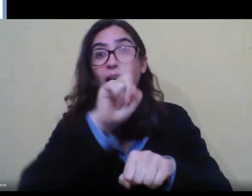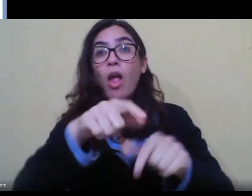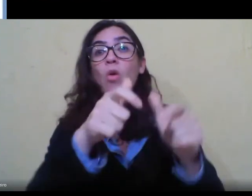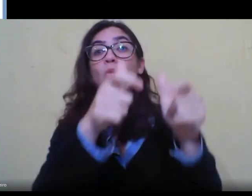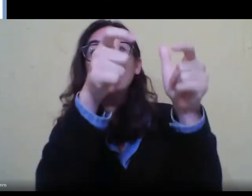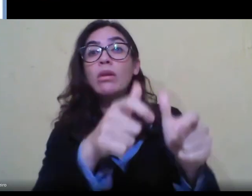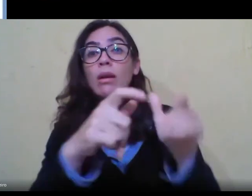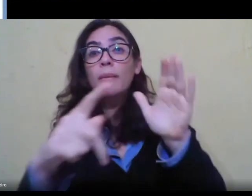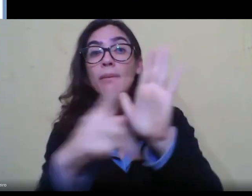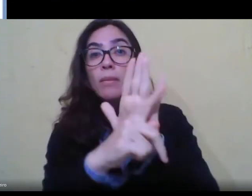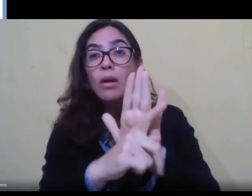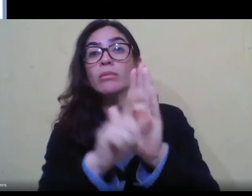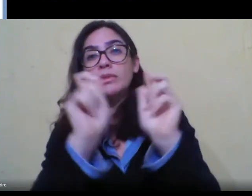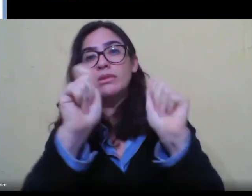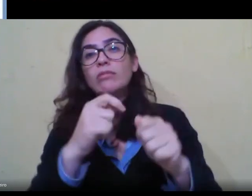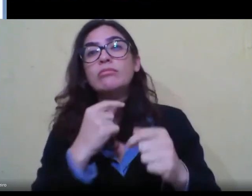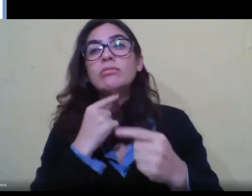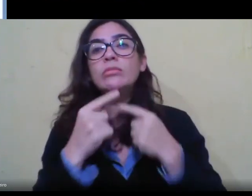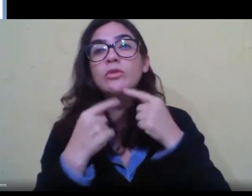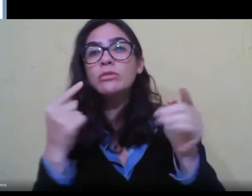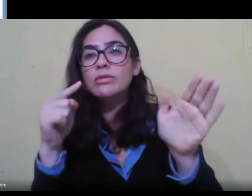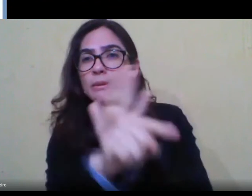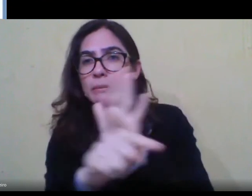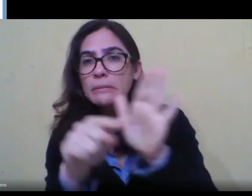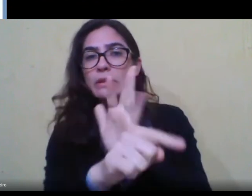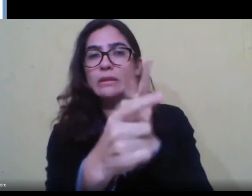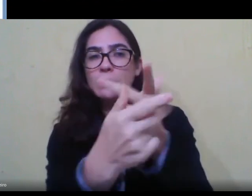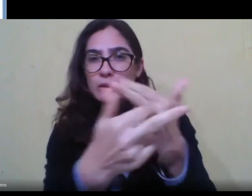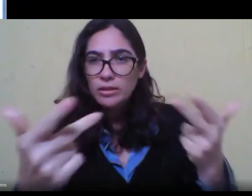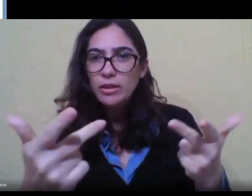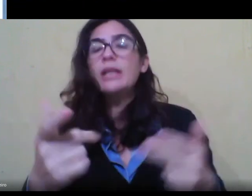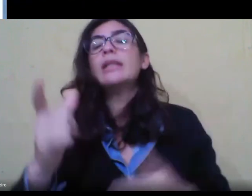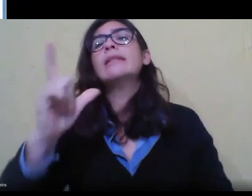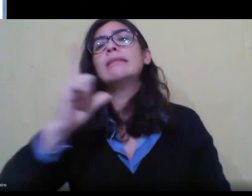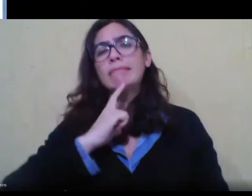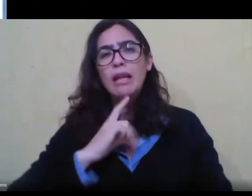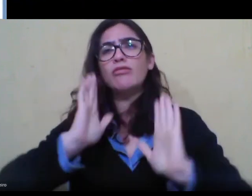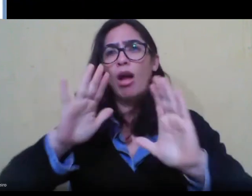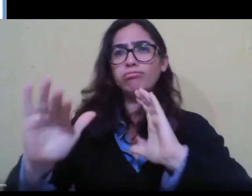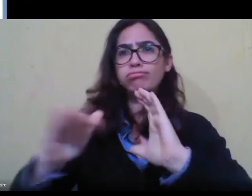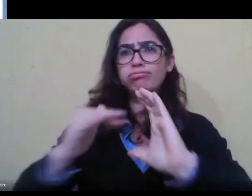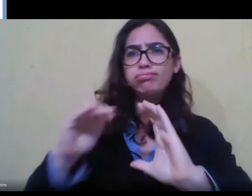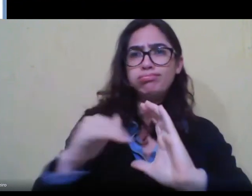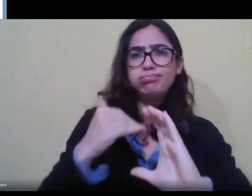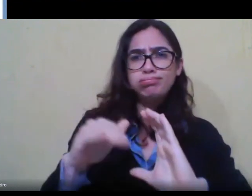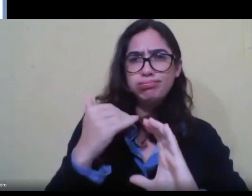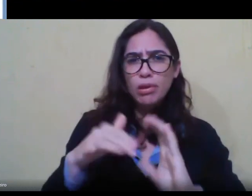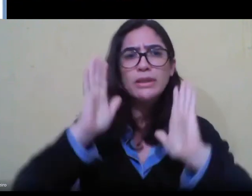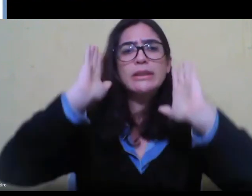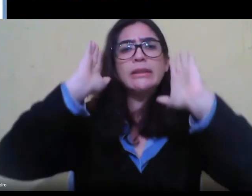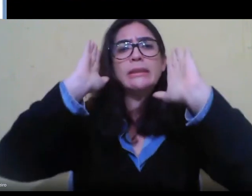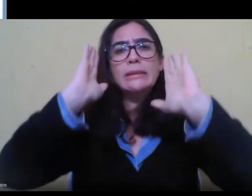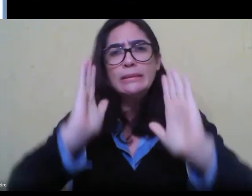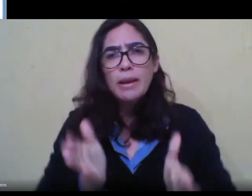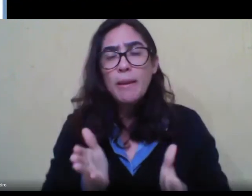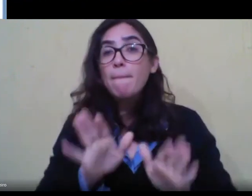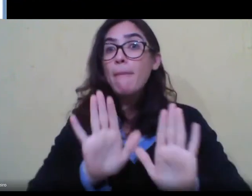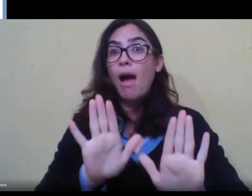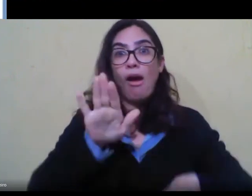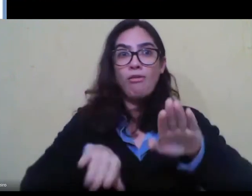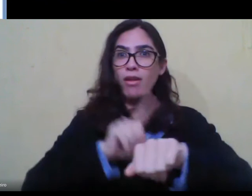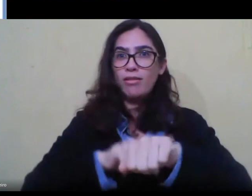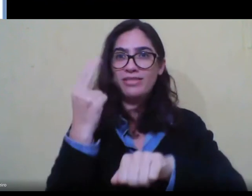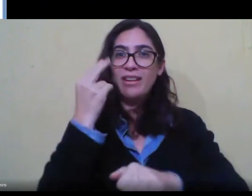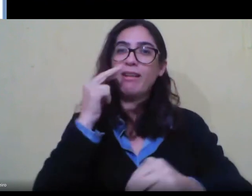legal é de uma sala é que a resposta fica visível a todo mundo. Então, cada um já vai trazendo e vai se formando